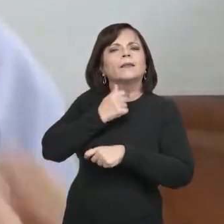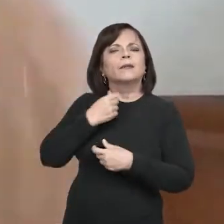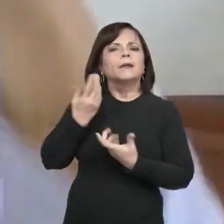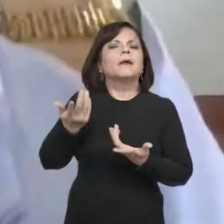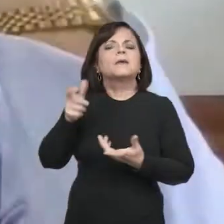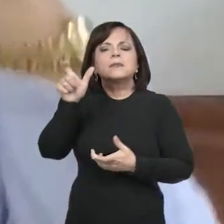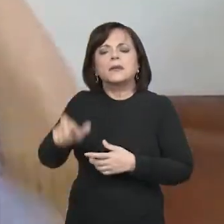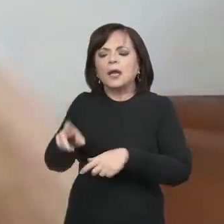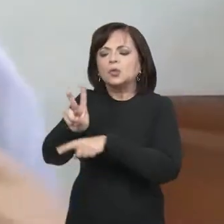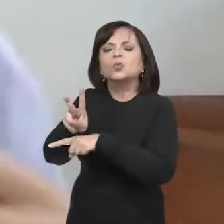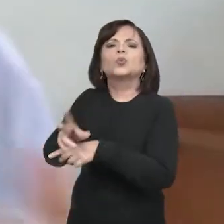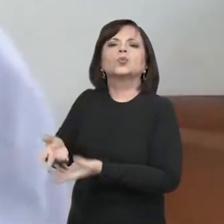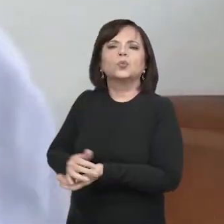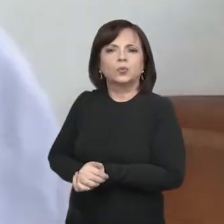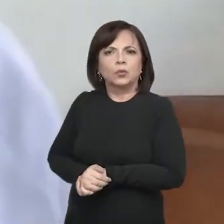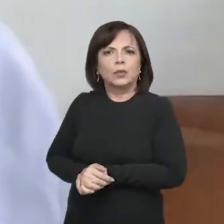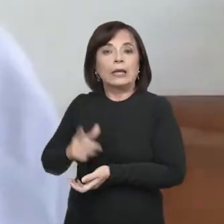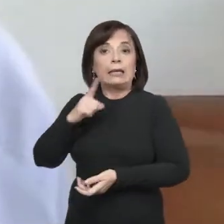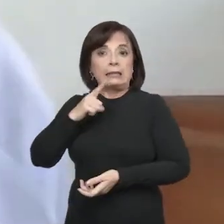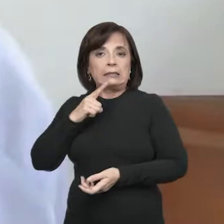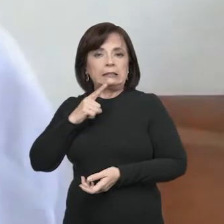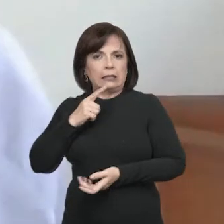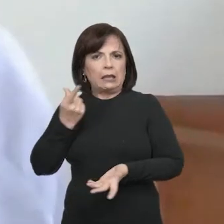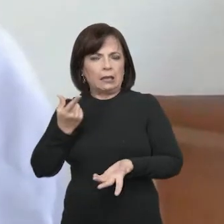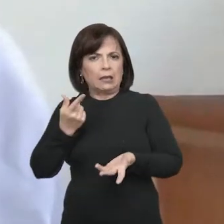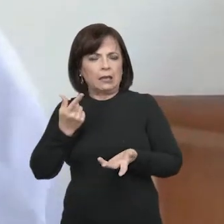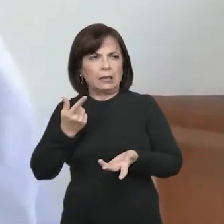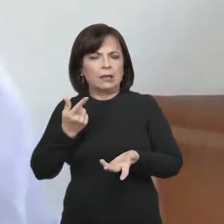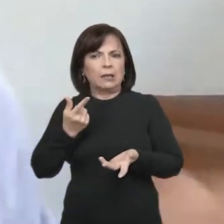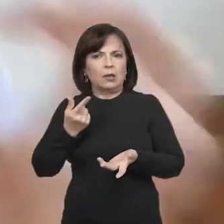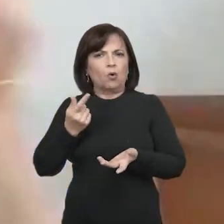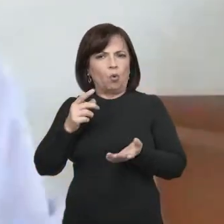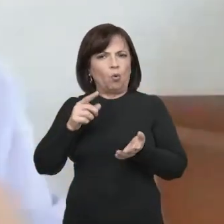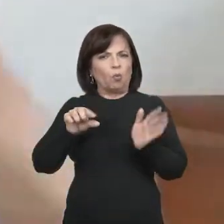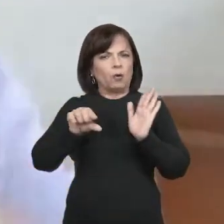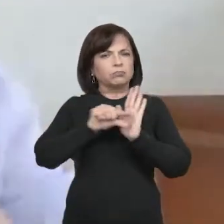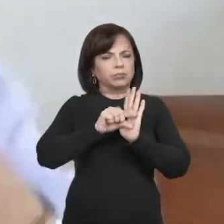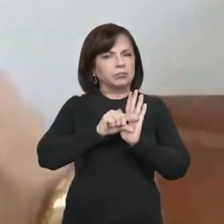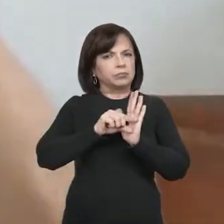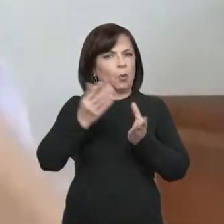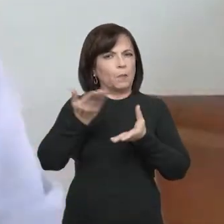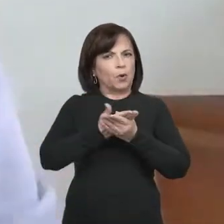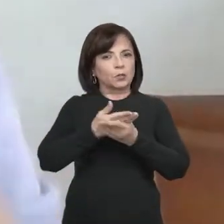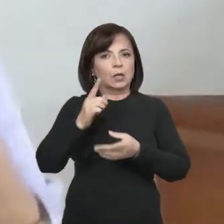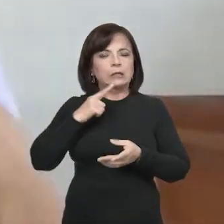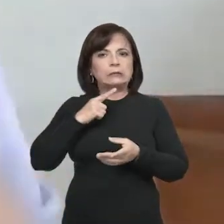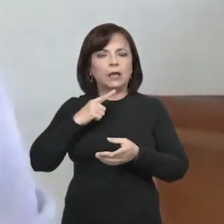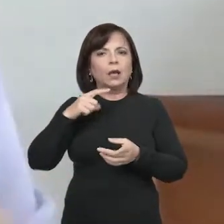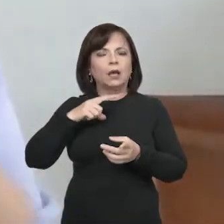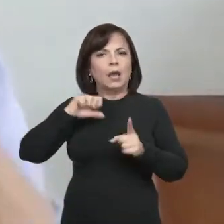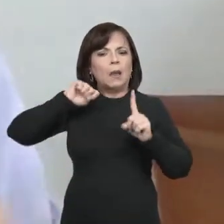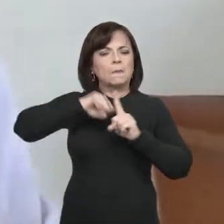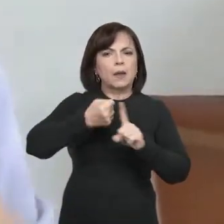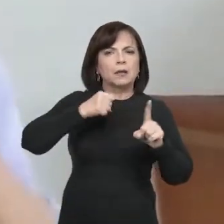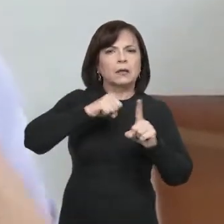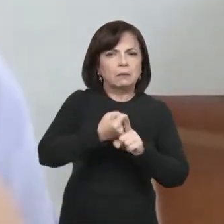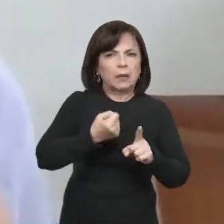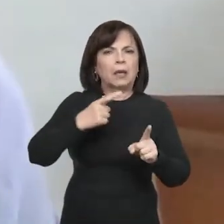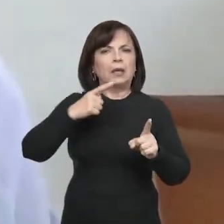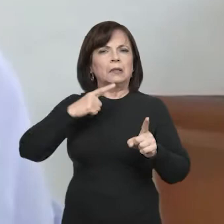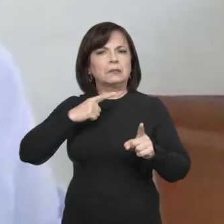essa criança? Havia uma notícia no auto de prisão em flagrante de que, além de todas as sessões de tortura